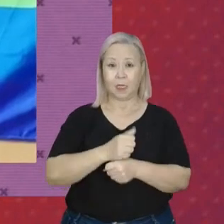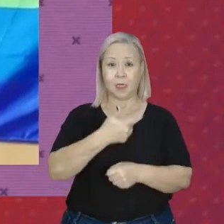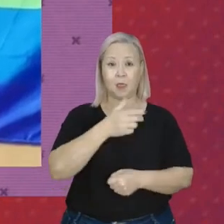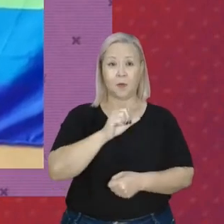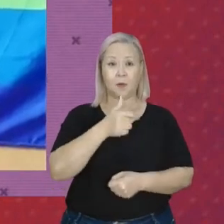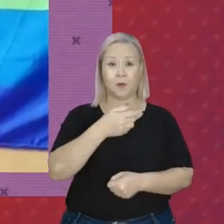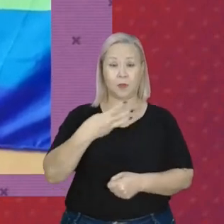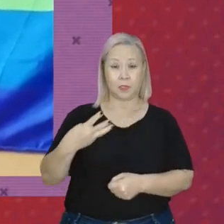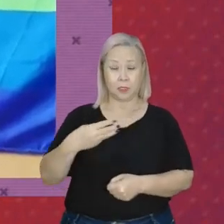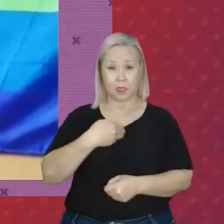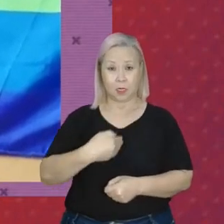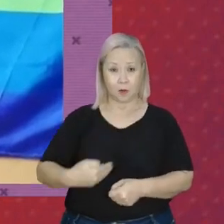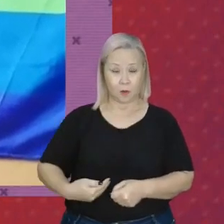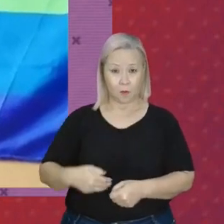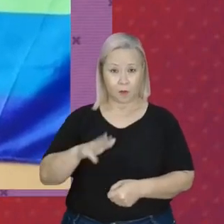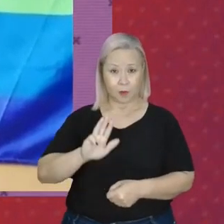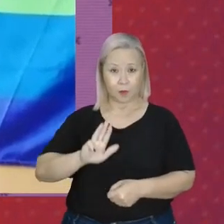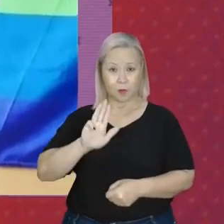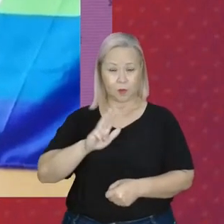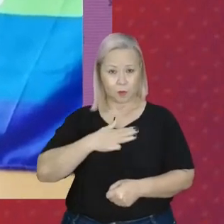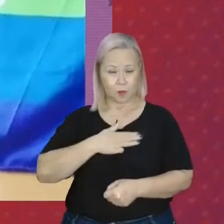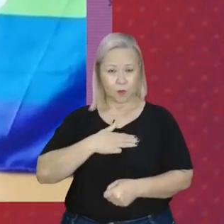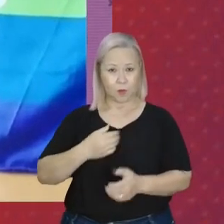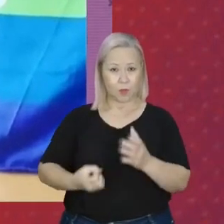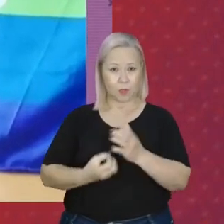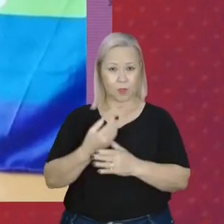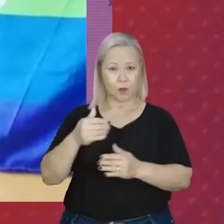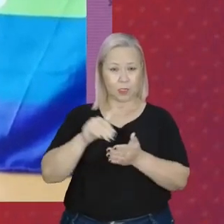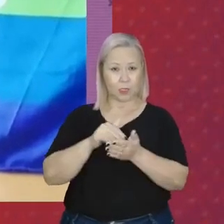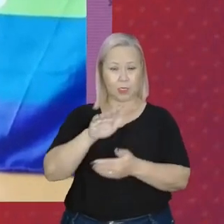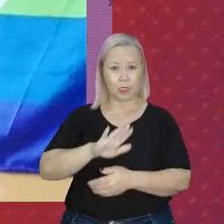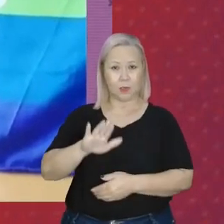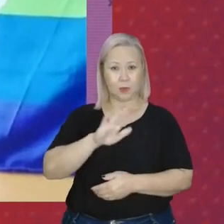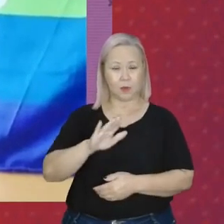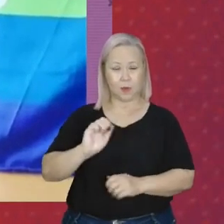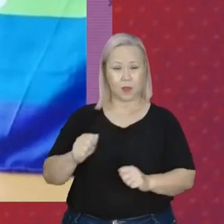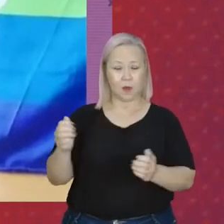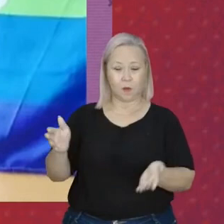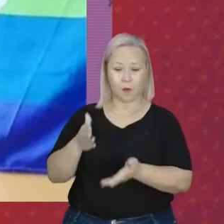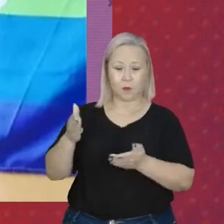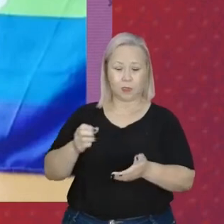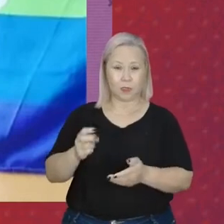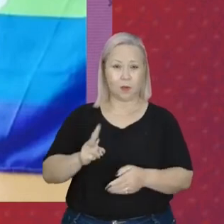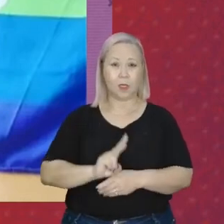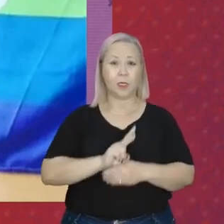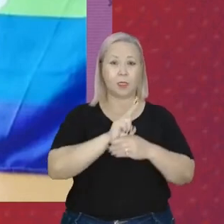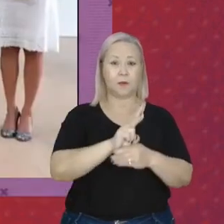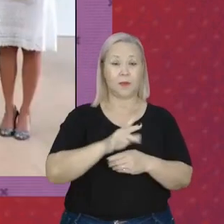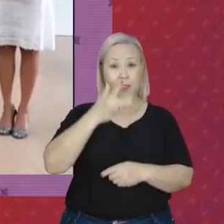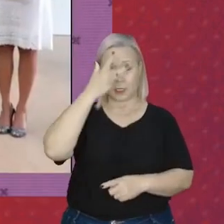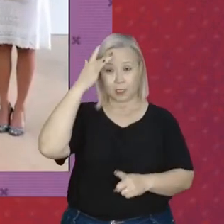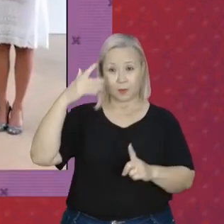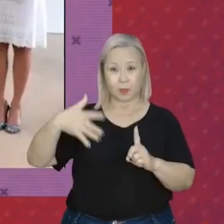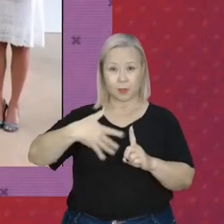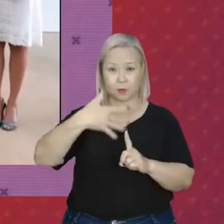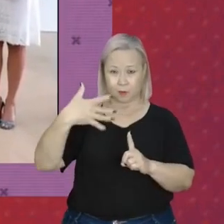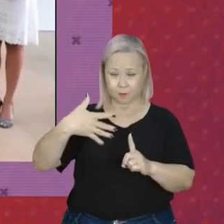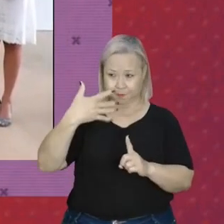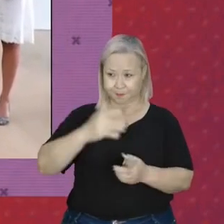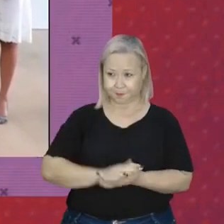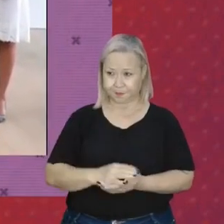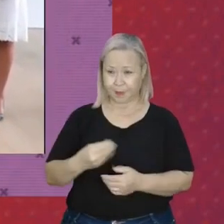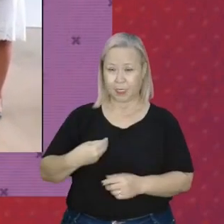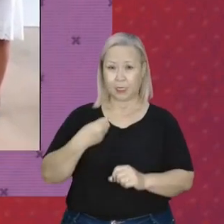2023, o governo Lula criou a Secretaria Nacional de Promoção e Defesa dos Direitos das Pessoas LGBTQIA+, que